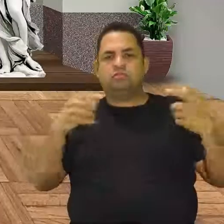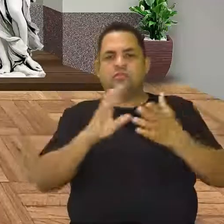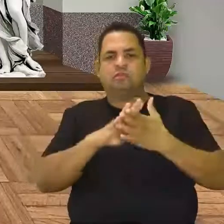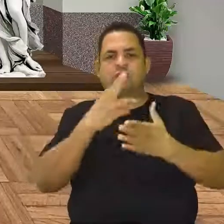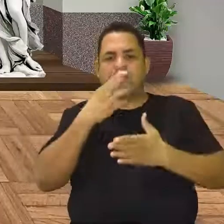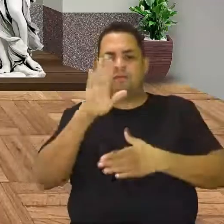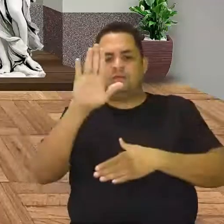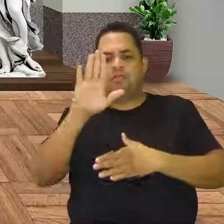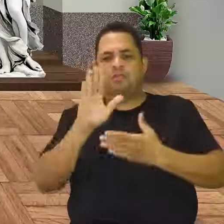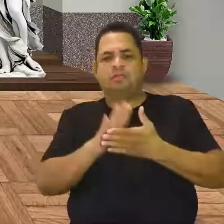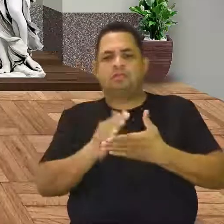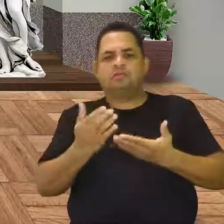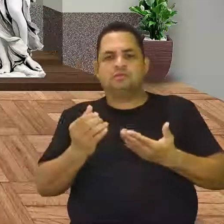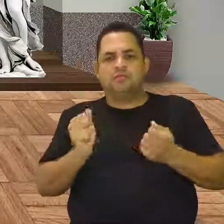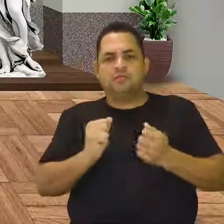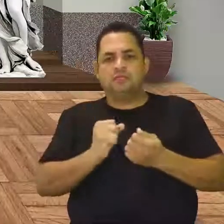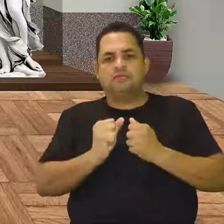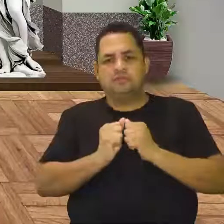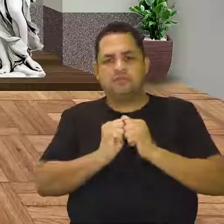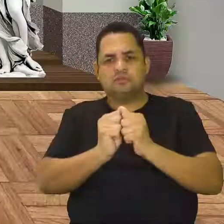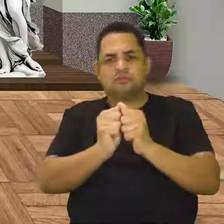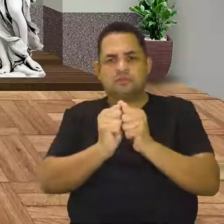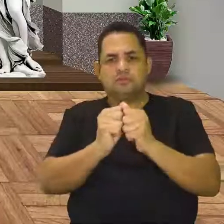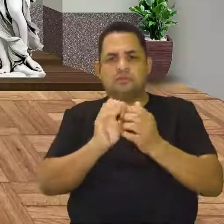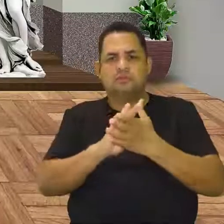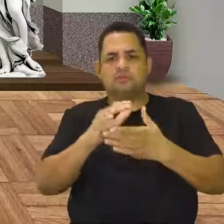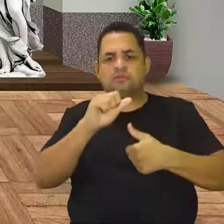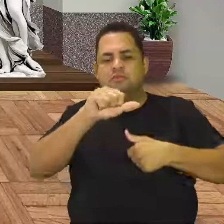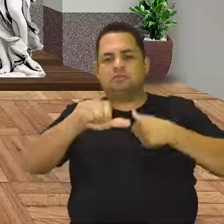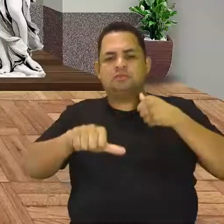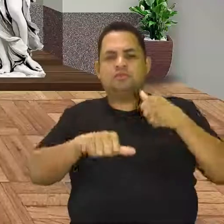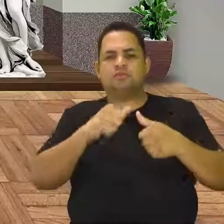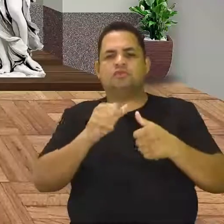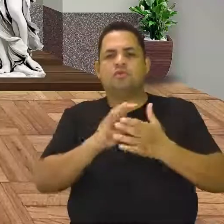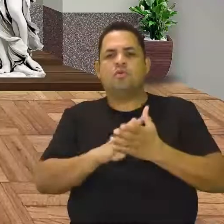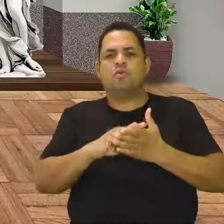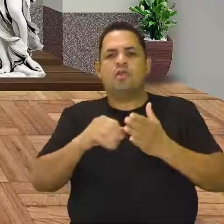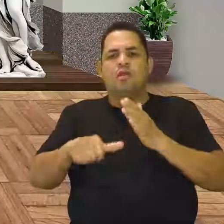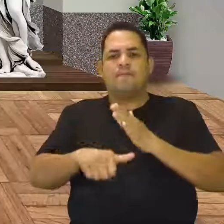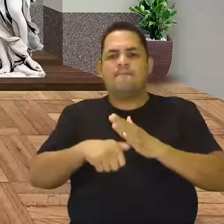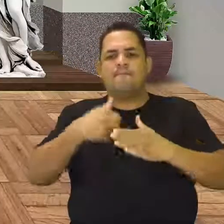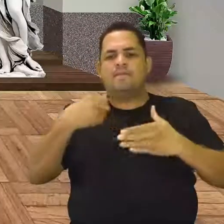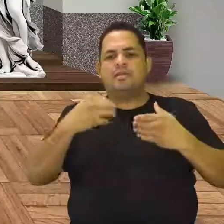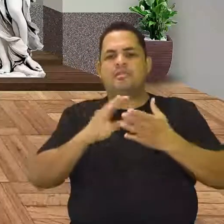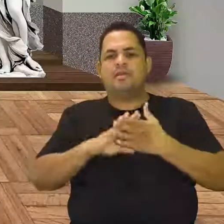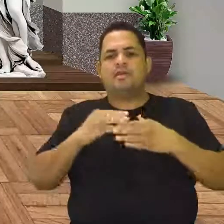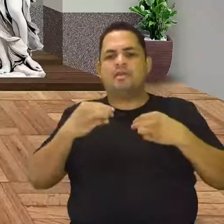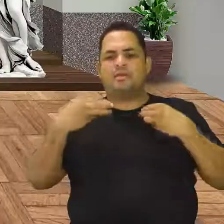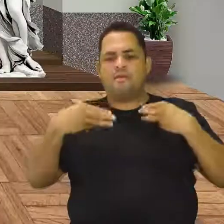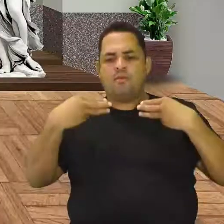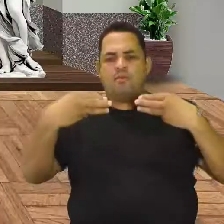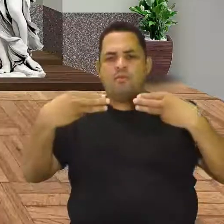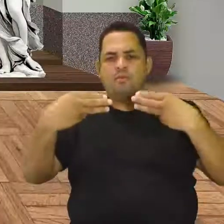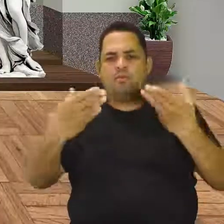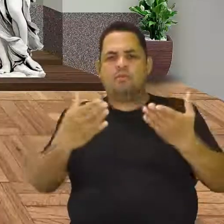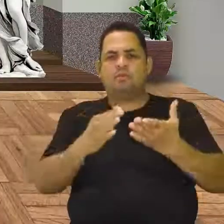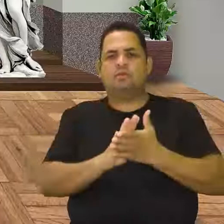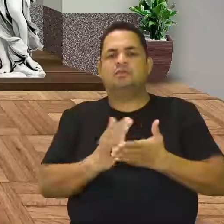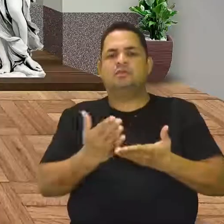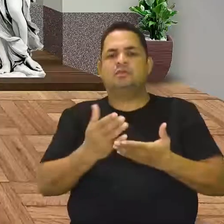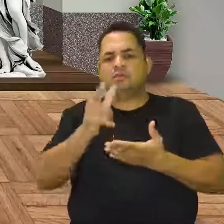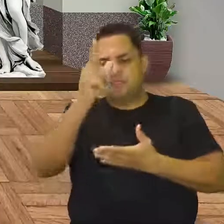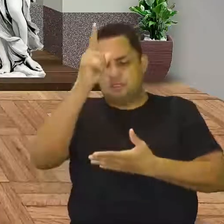então pega carona, logo ele se torna chanceler. E quando o governo de Hindenburg estava doente,